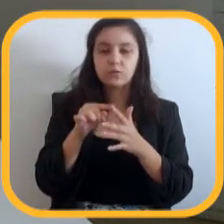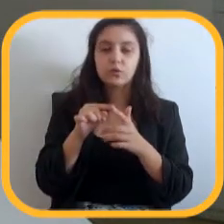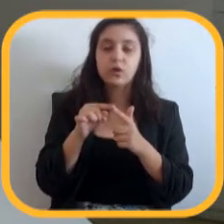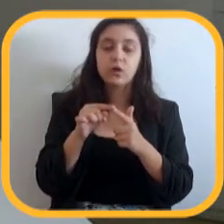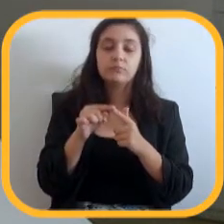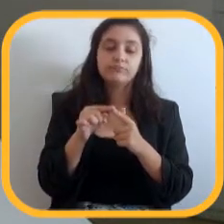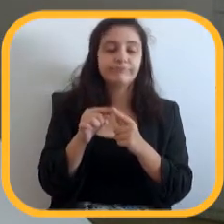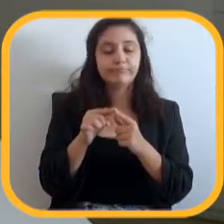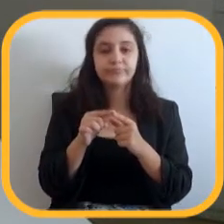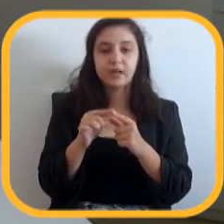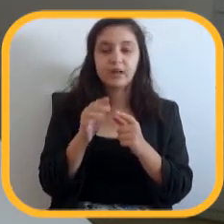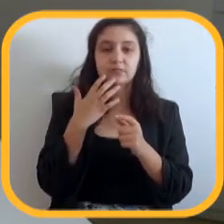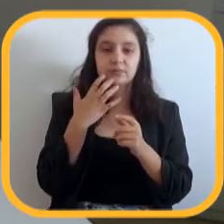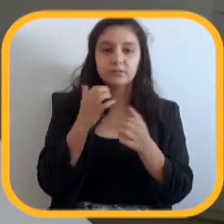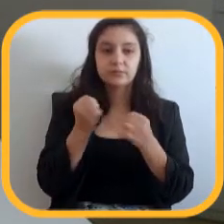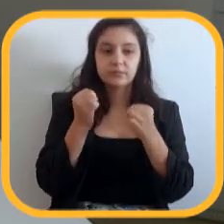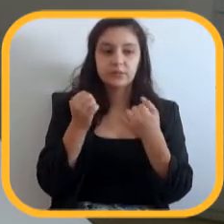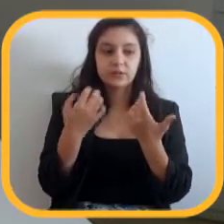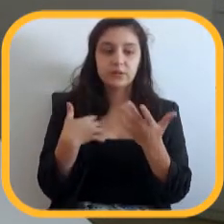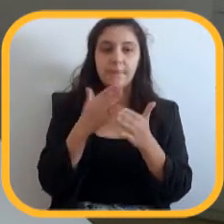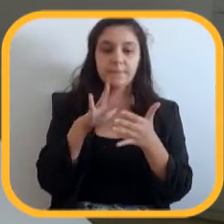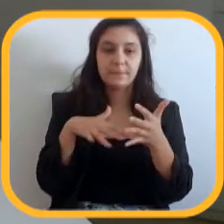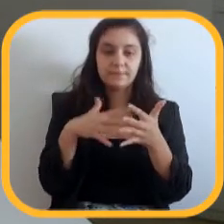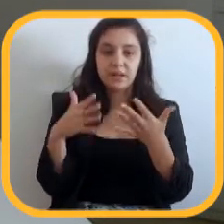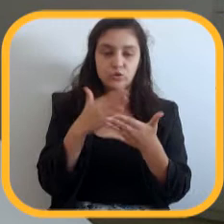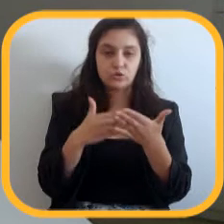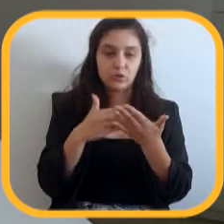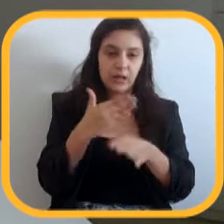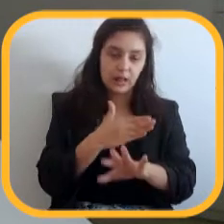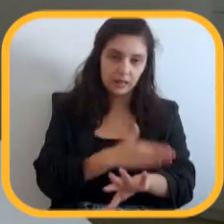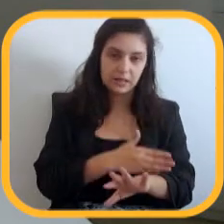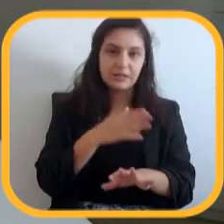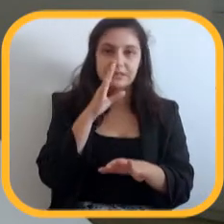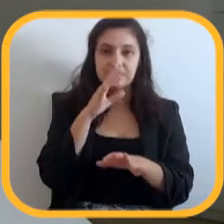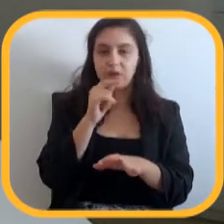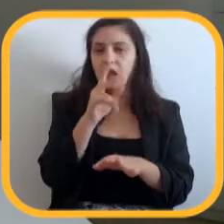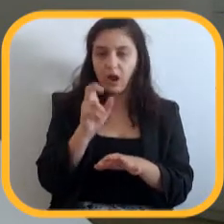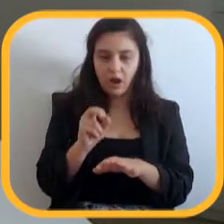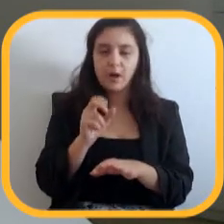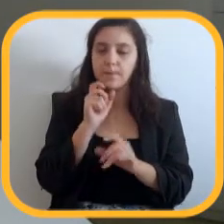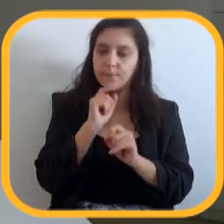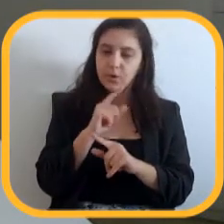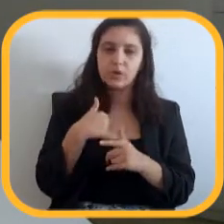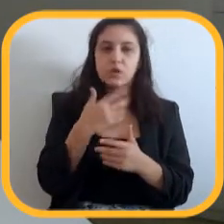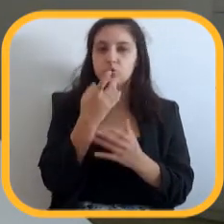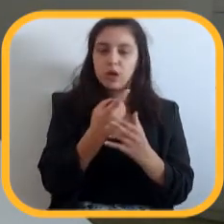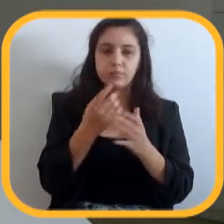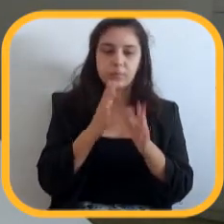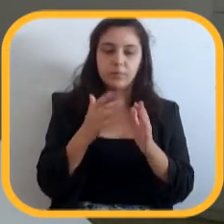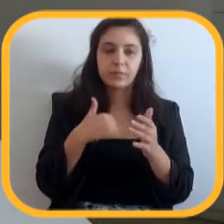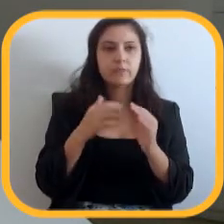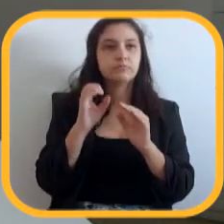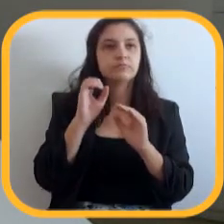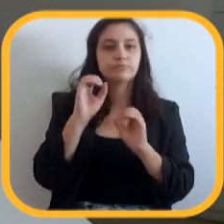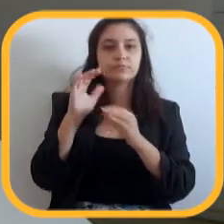a prevenir a ansiedade, como planear os estudos antecipadamente, permitir-se errar, não se isolar,